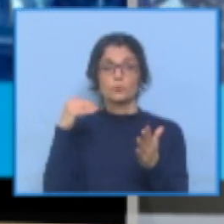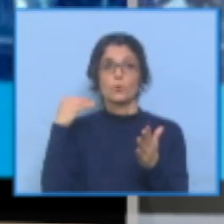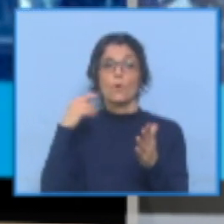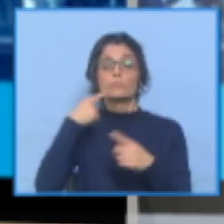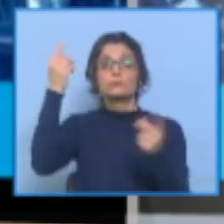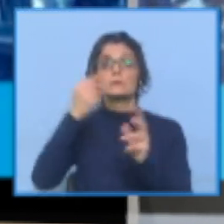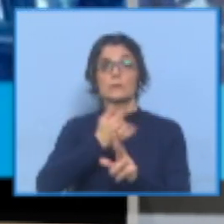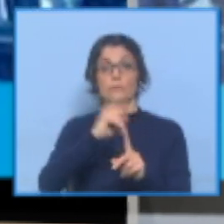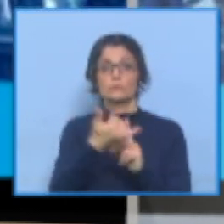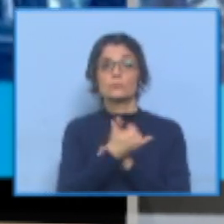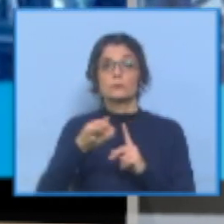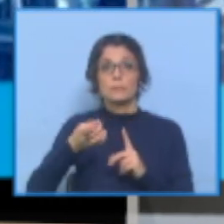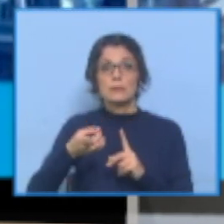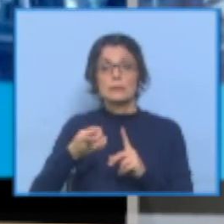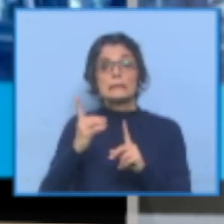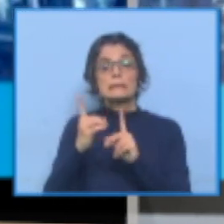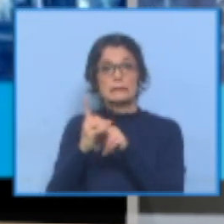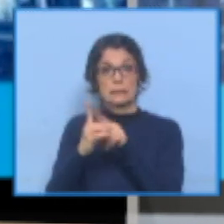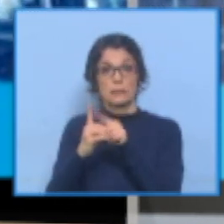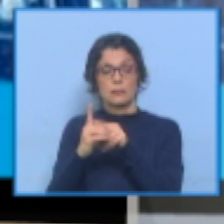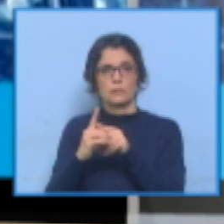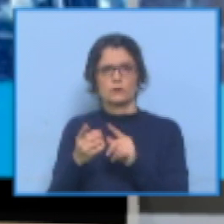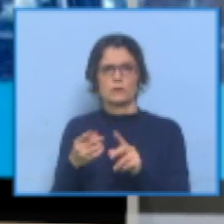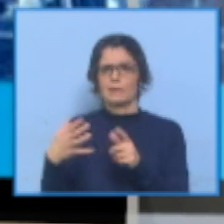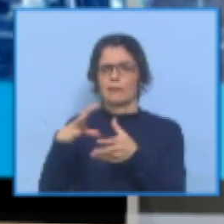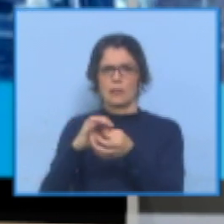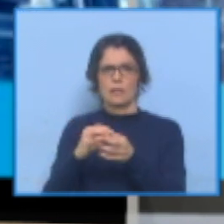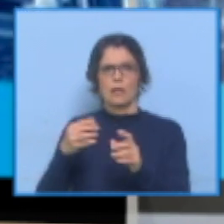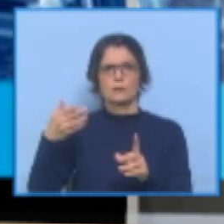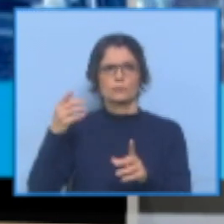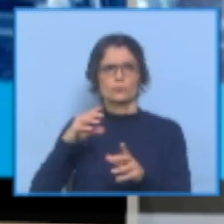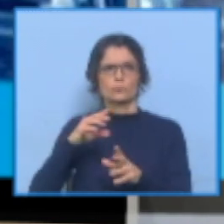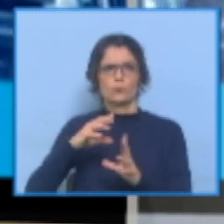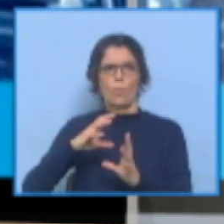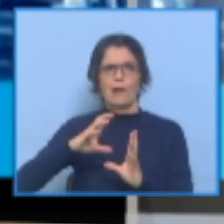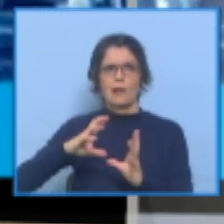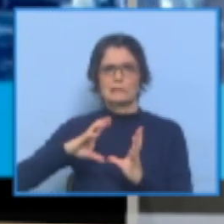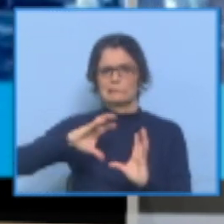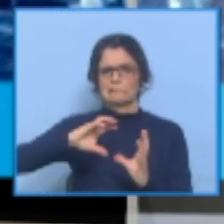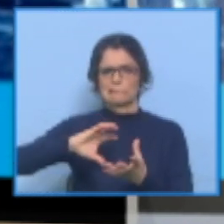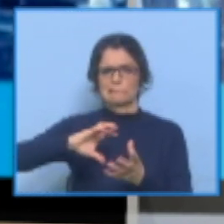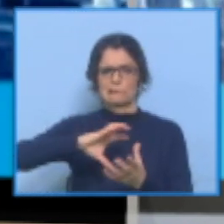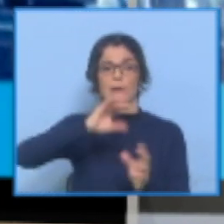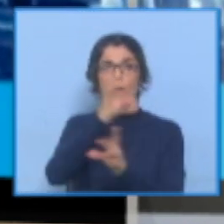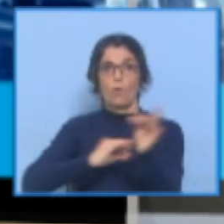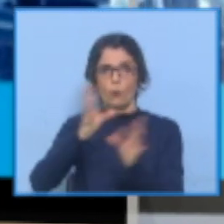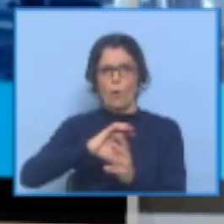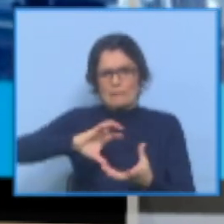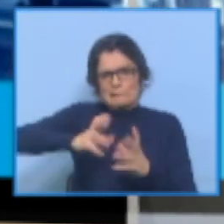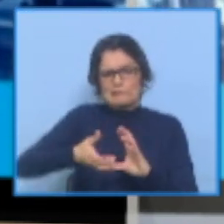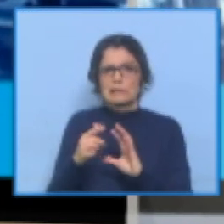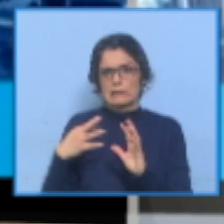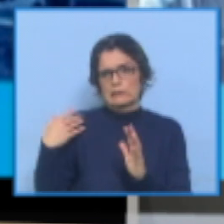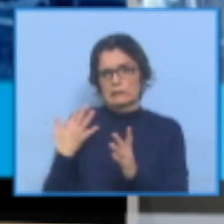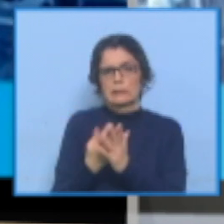tem a ver também com todos os ataques que aconteceram na Europa nos últimos anos e que levam, de facto, a um aumento desta